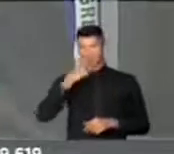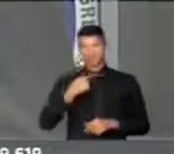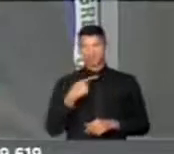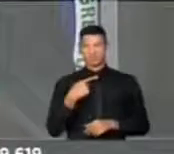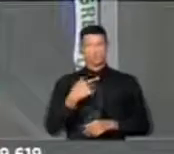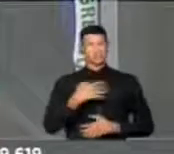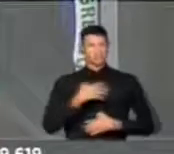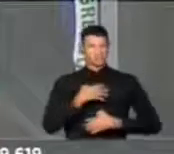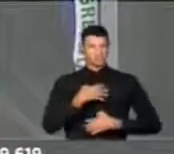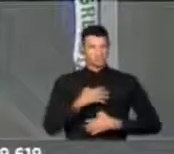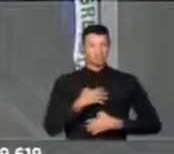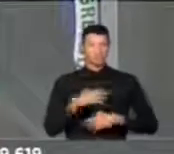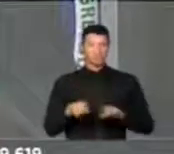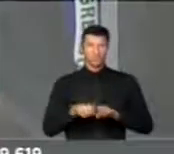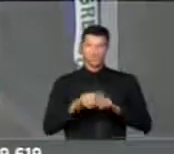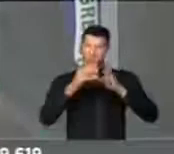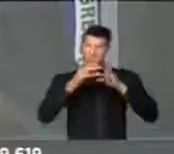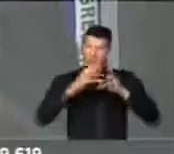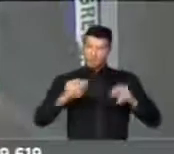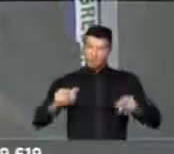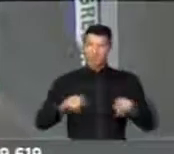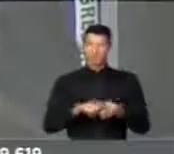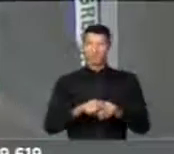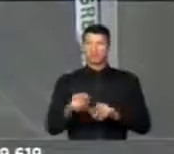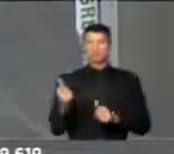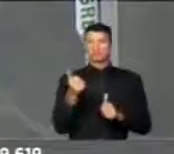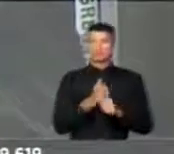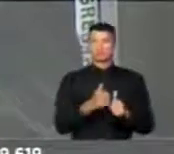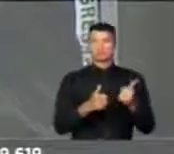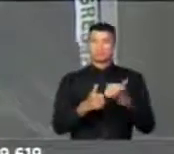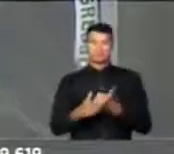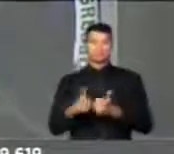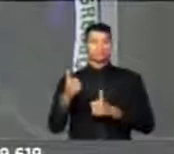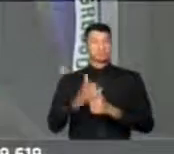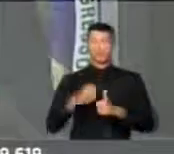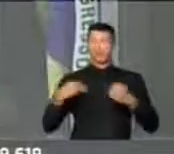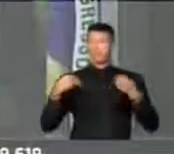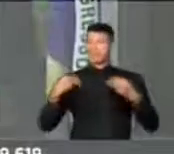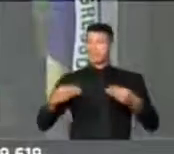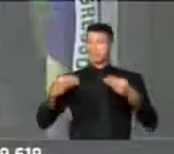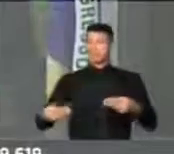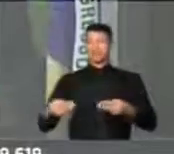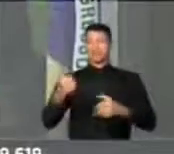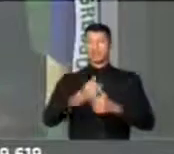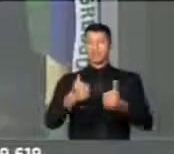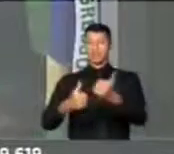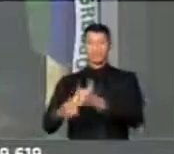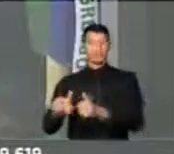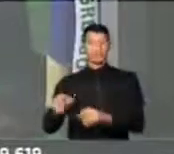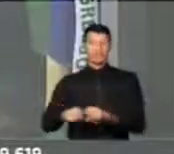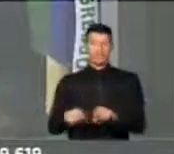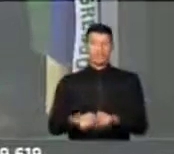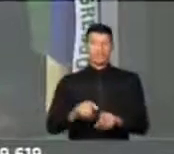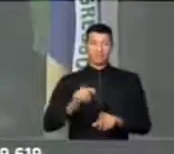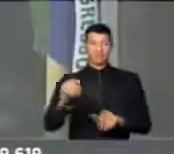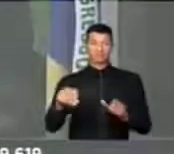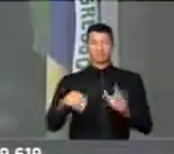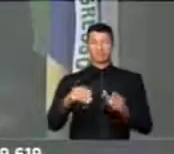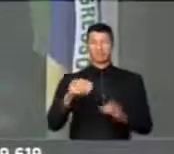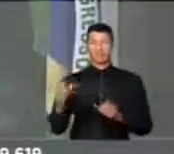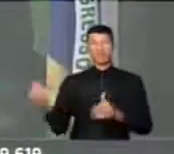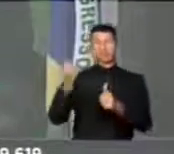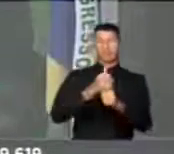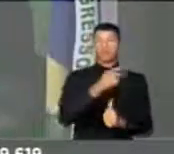se dizer dono de cargo tal ou cargo qual, de ministério qual ou ministério tal, nem de colocar o